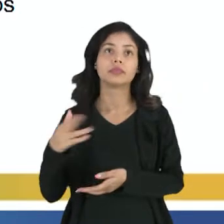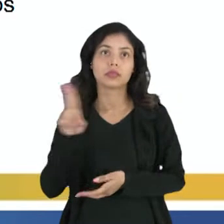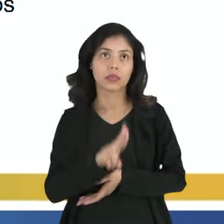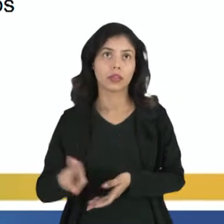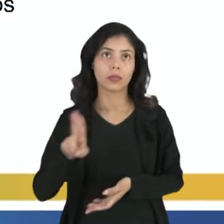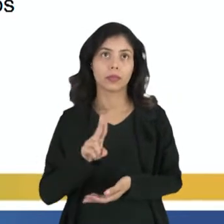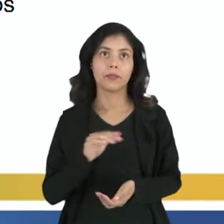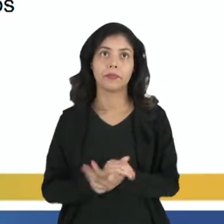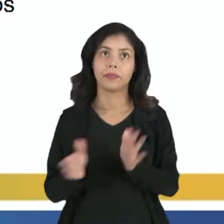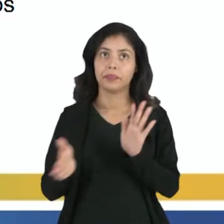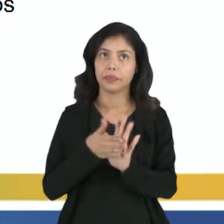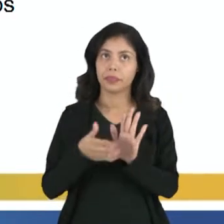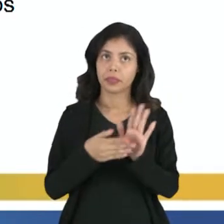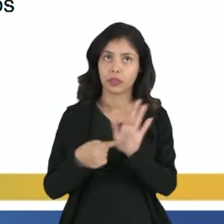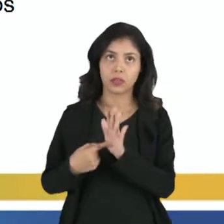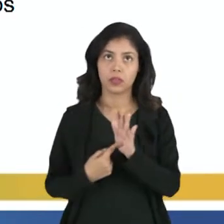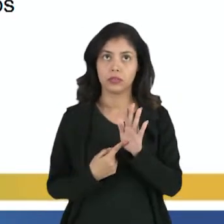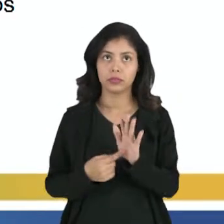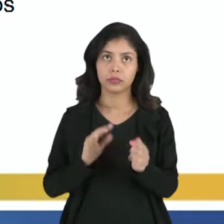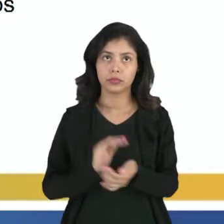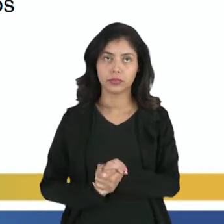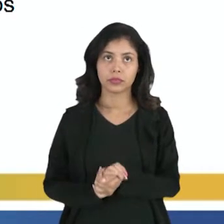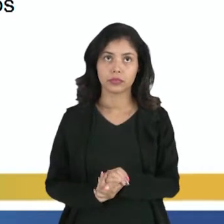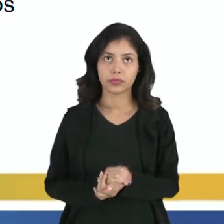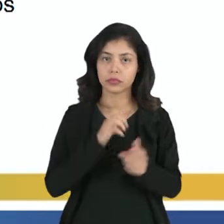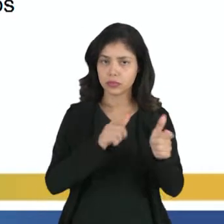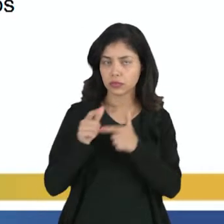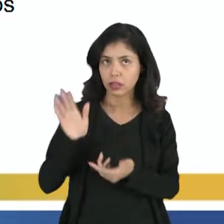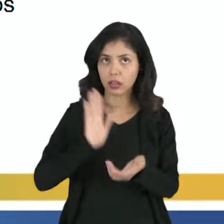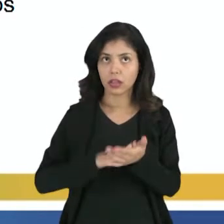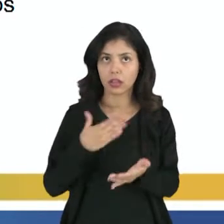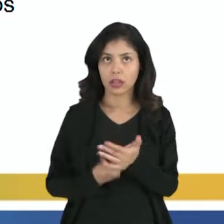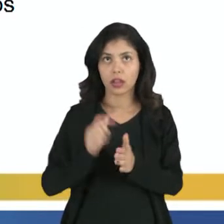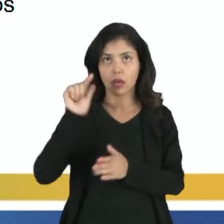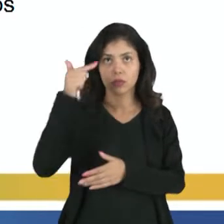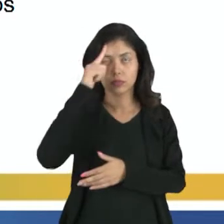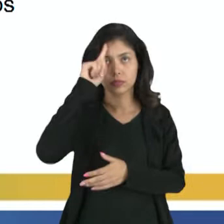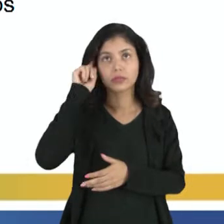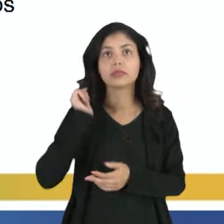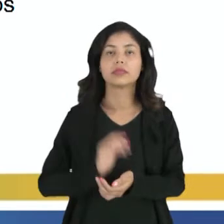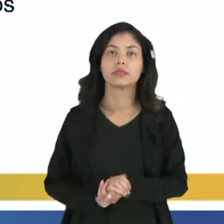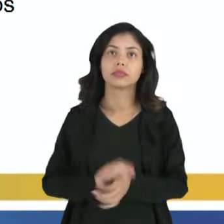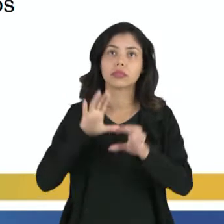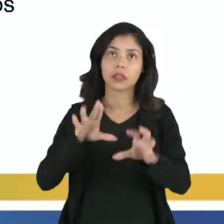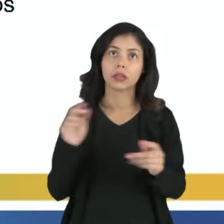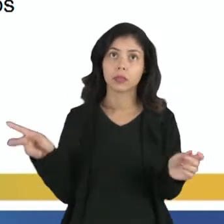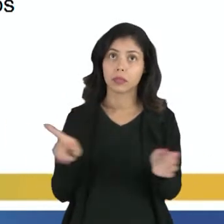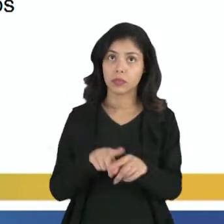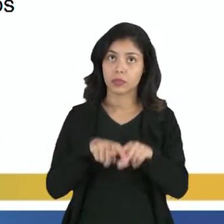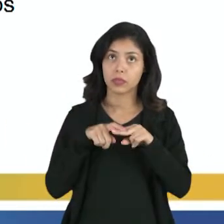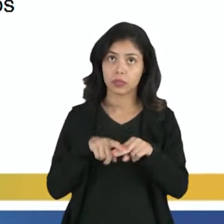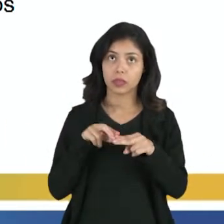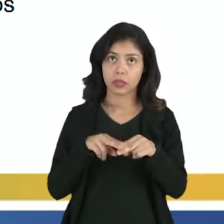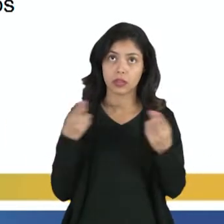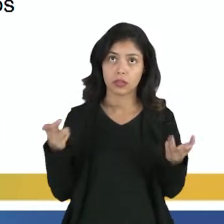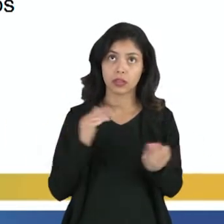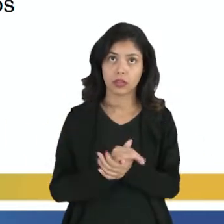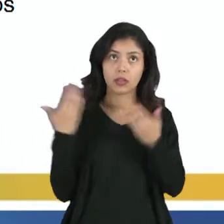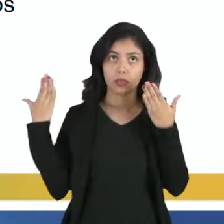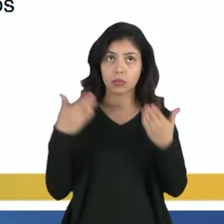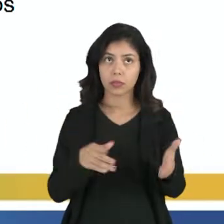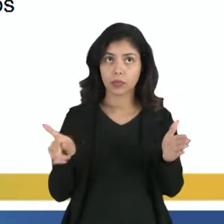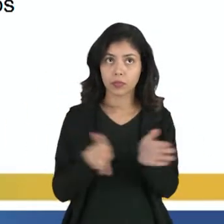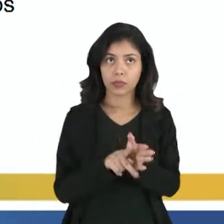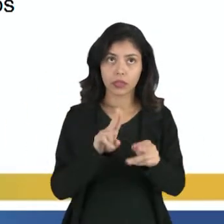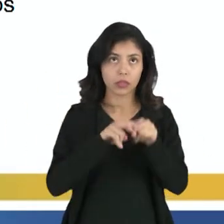Quando utilizada, ela não proporciona espaço para outras interpretações, sendo, portanto, objetiva e